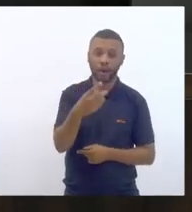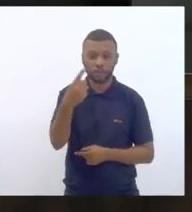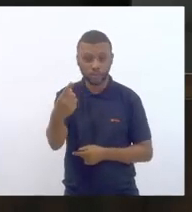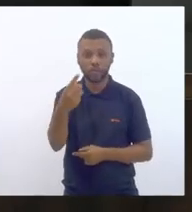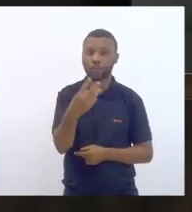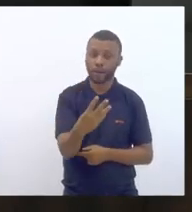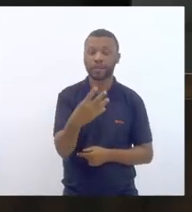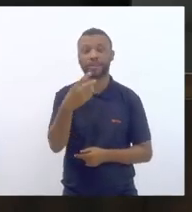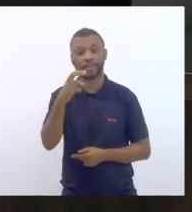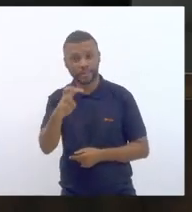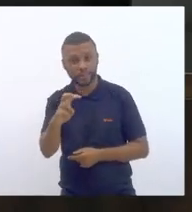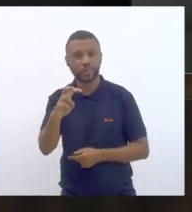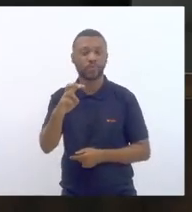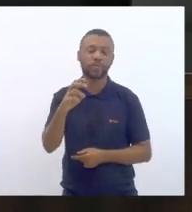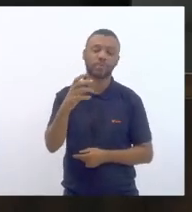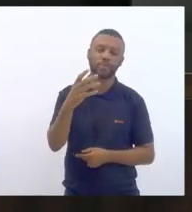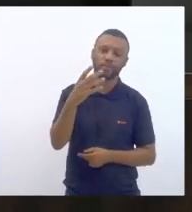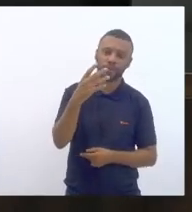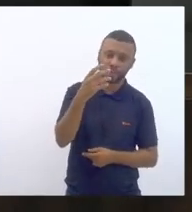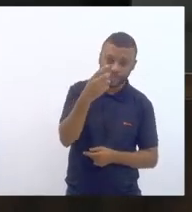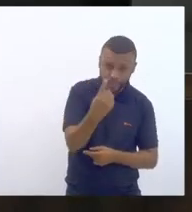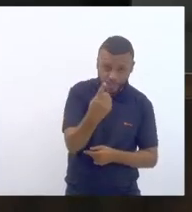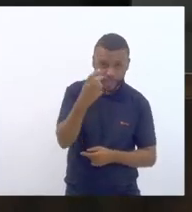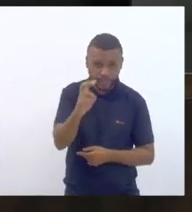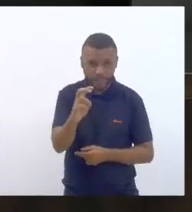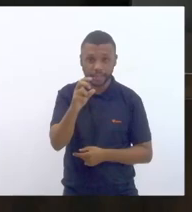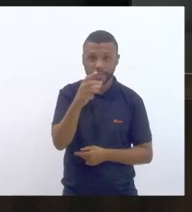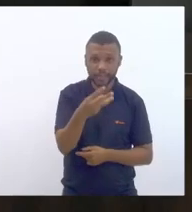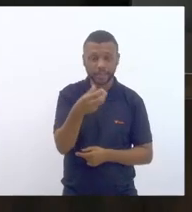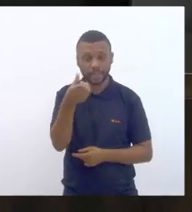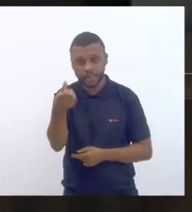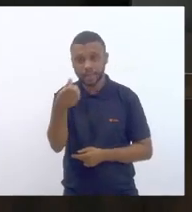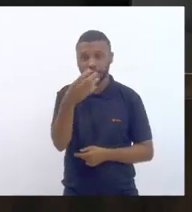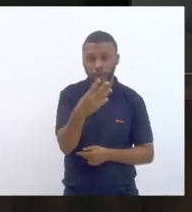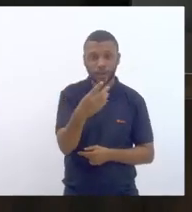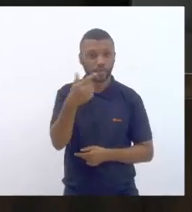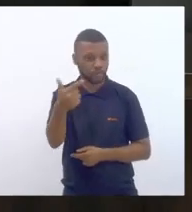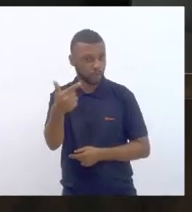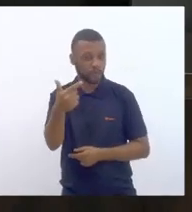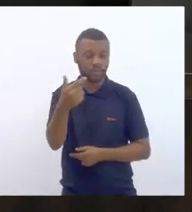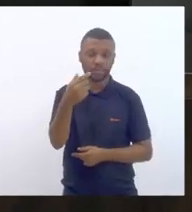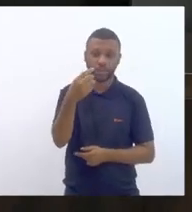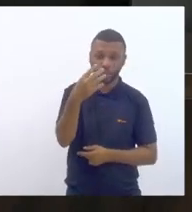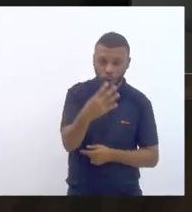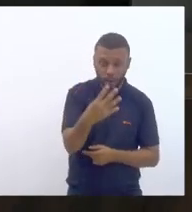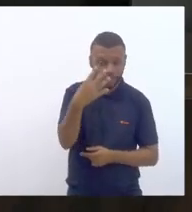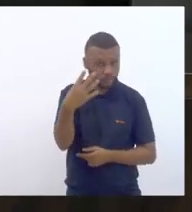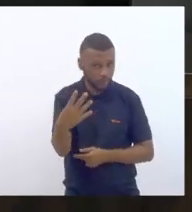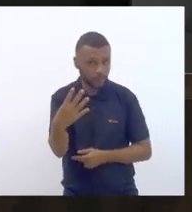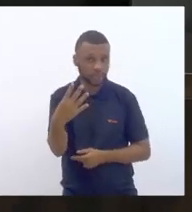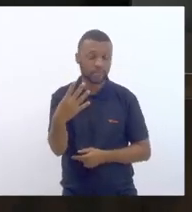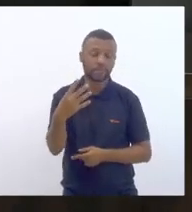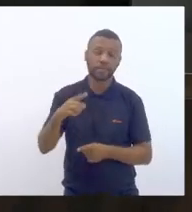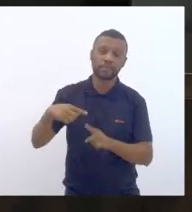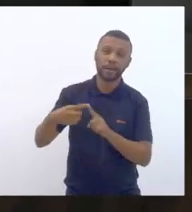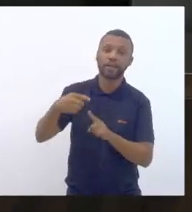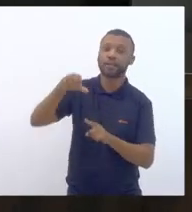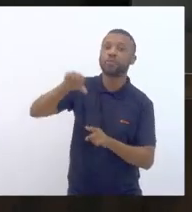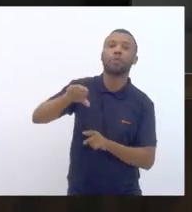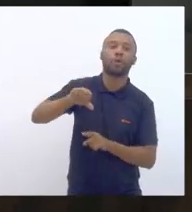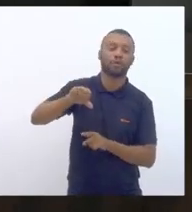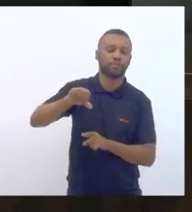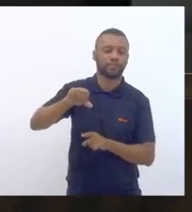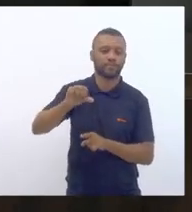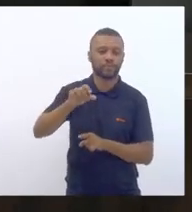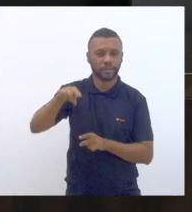41º, 45º, 15º, 36º, 42º, 44º e 9º.